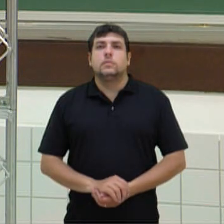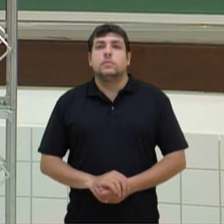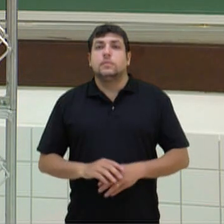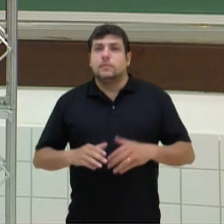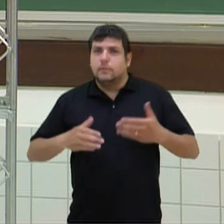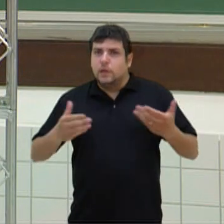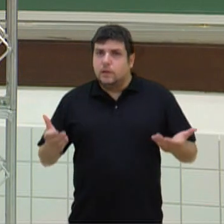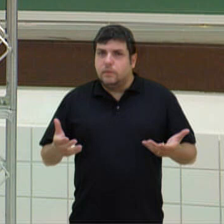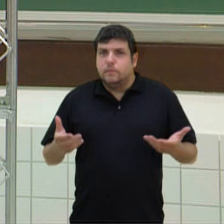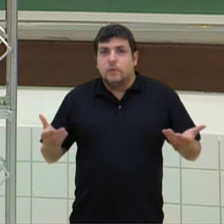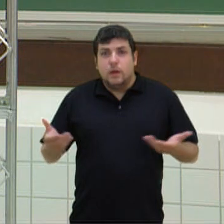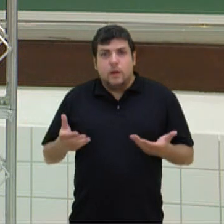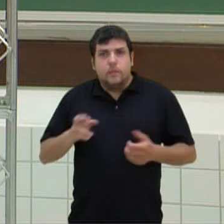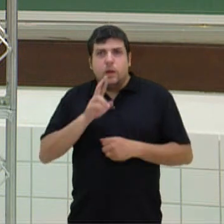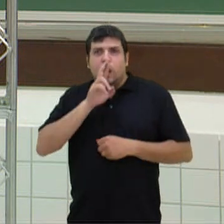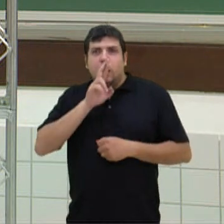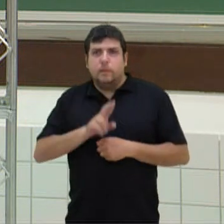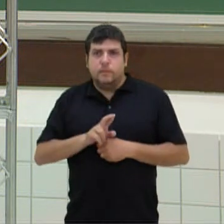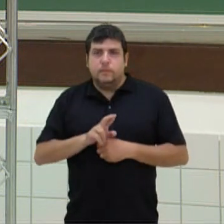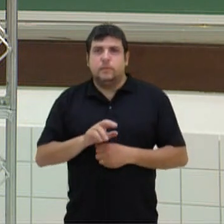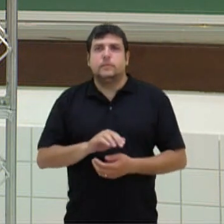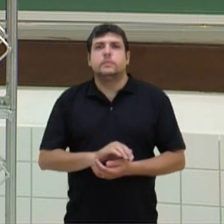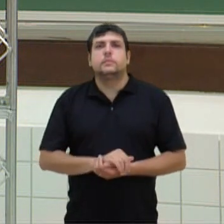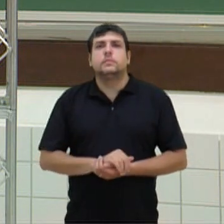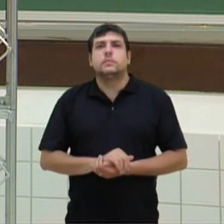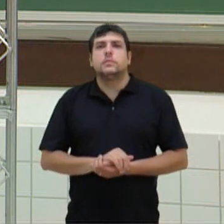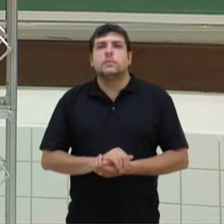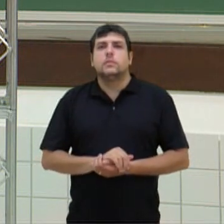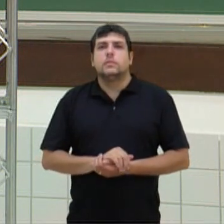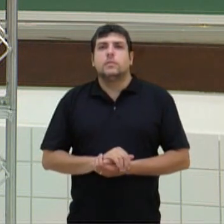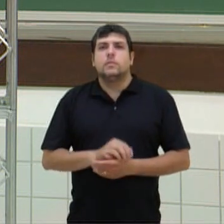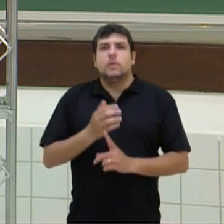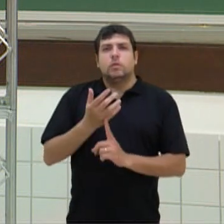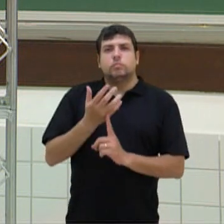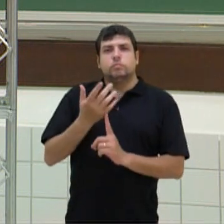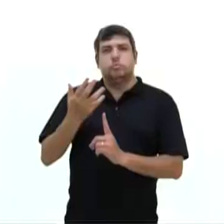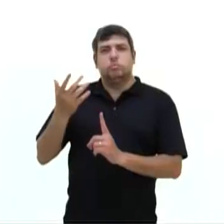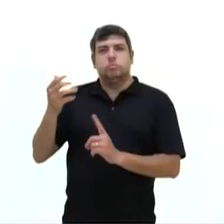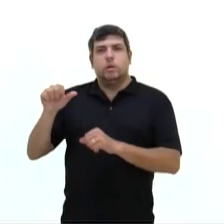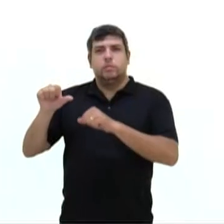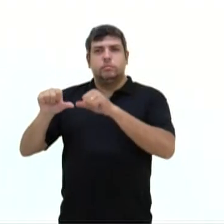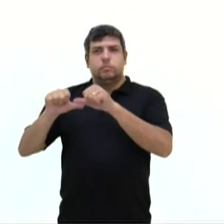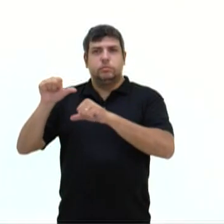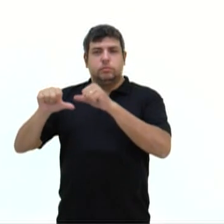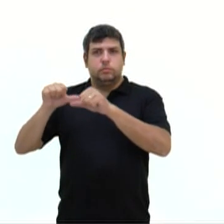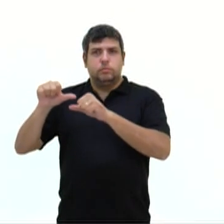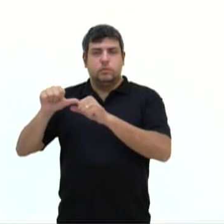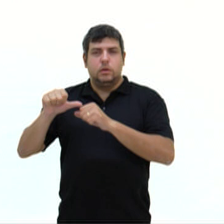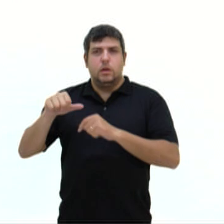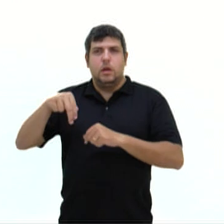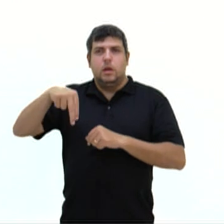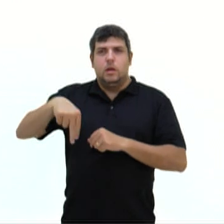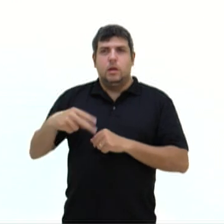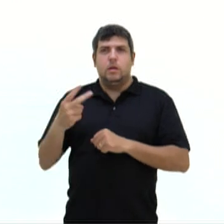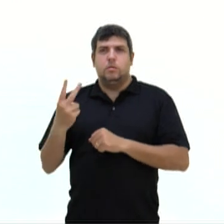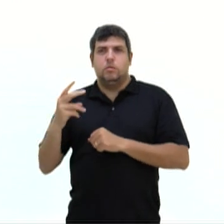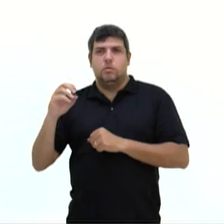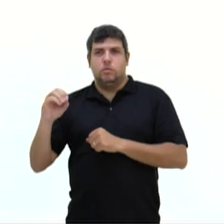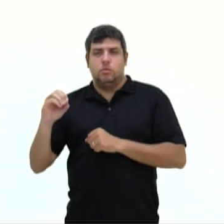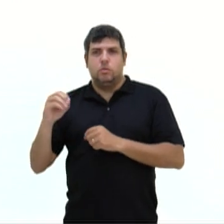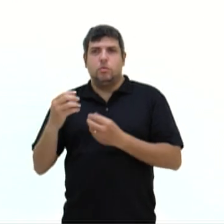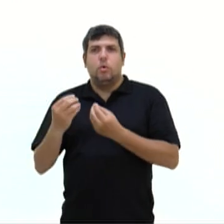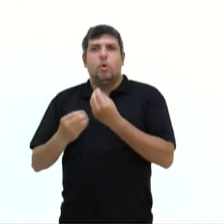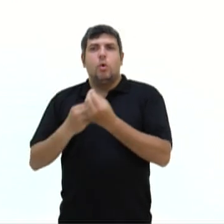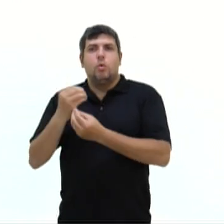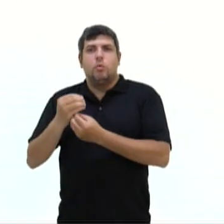Vamos lá então resolver o nosso exercício. Tá? O gás hilariante, tá? N2O, pode ser obtido pela